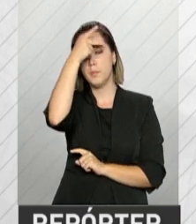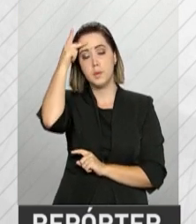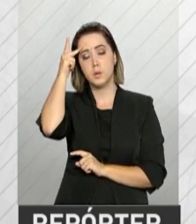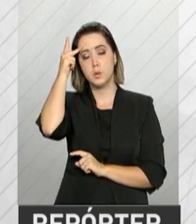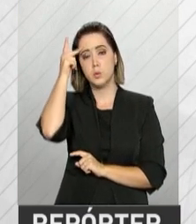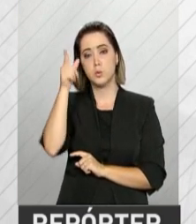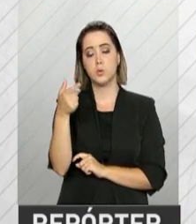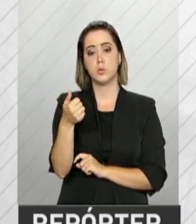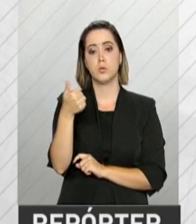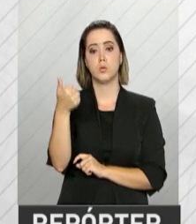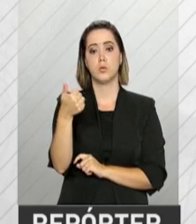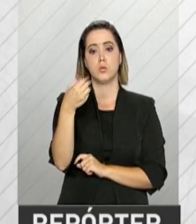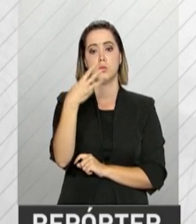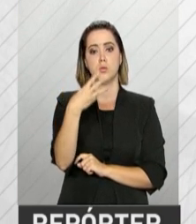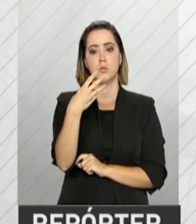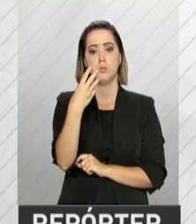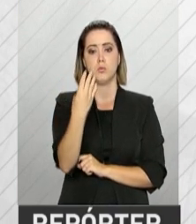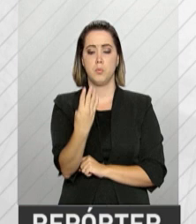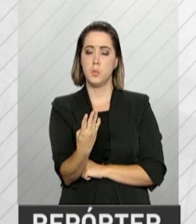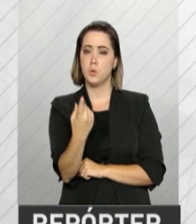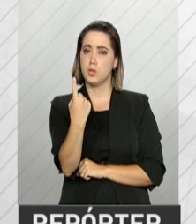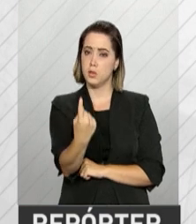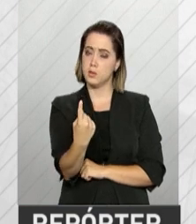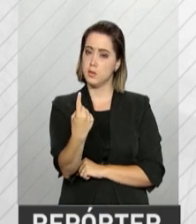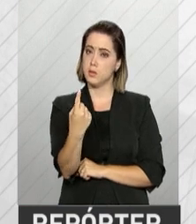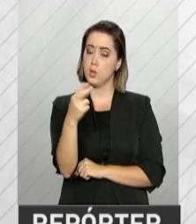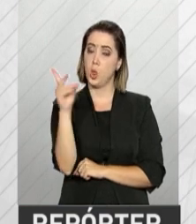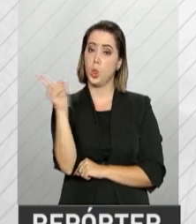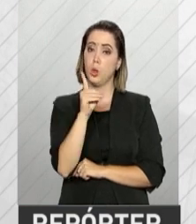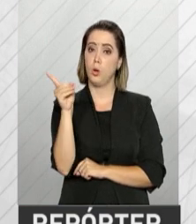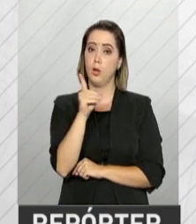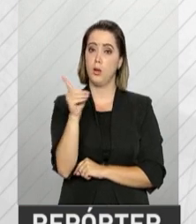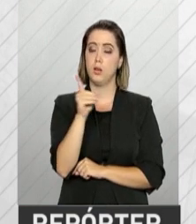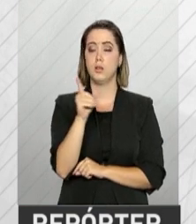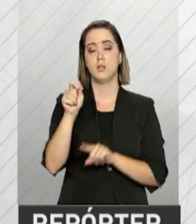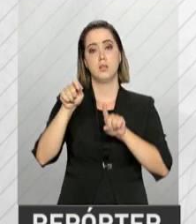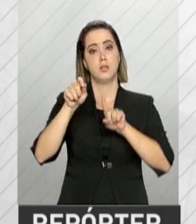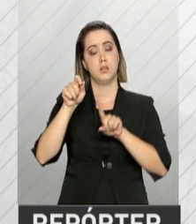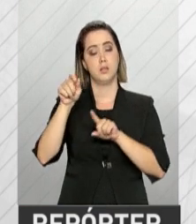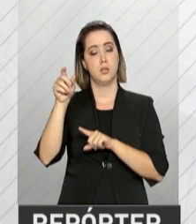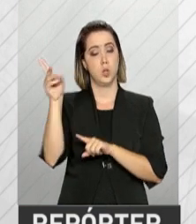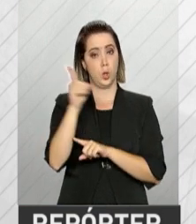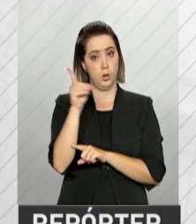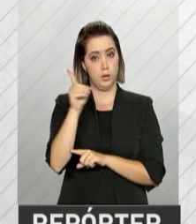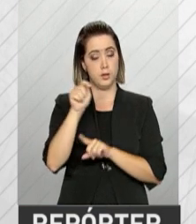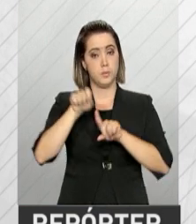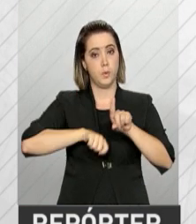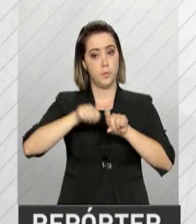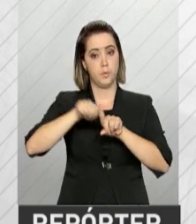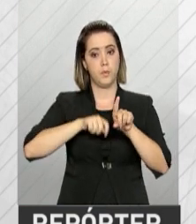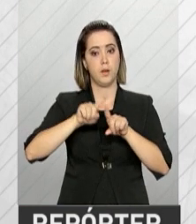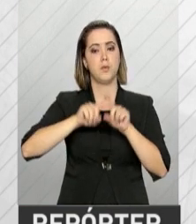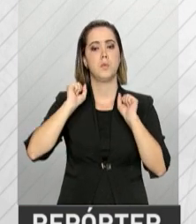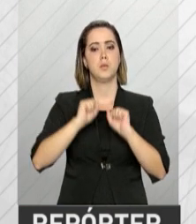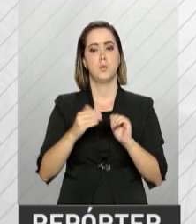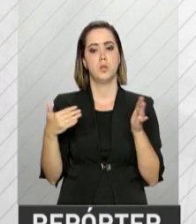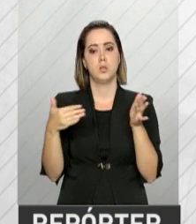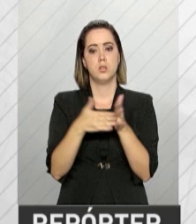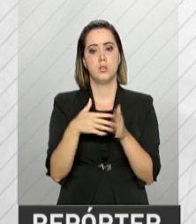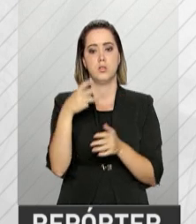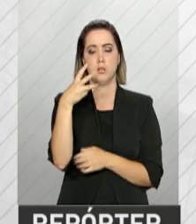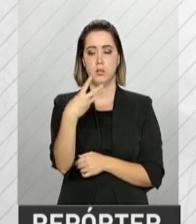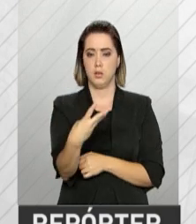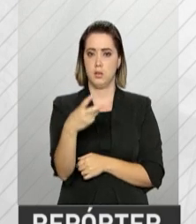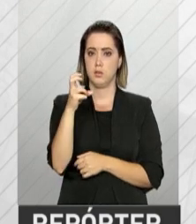recebeu 1.341 dólares por mês no ano passado. Mas os valores podem chegar a 3.501